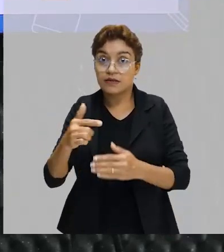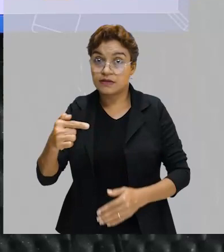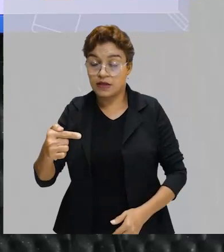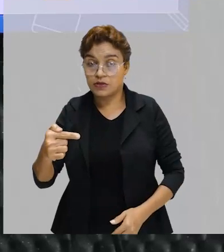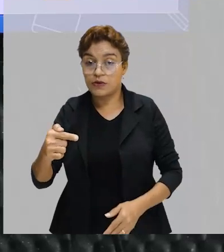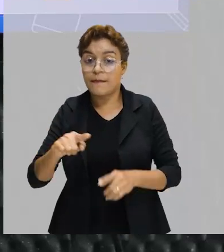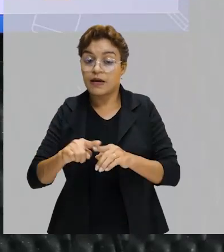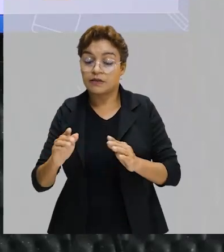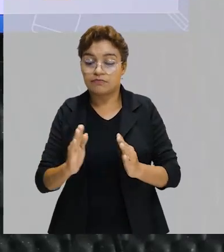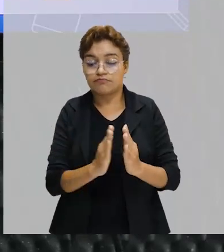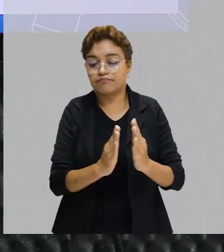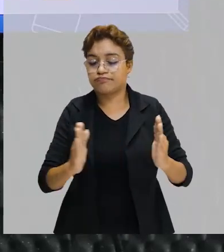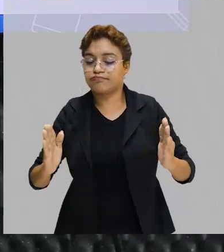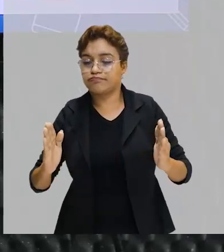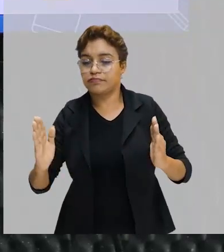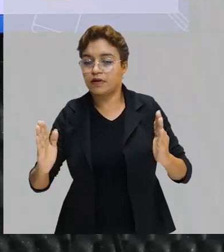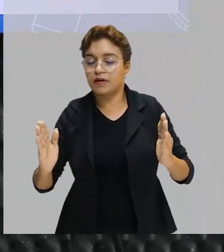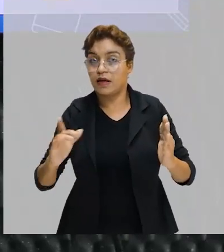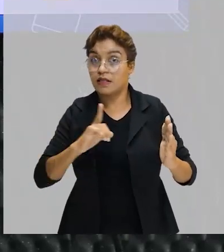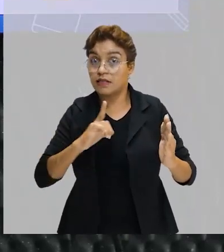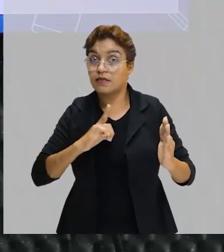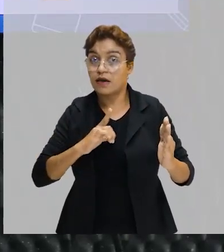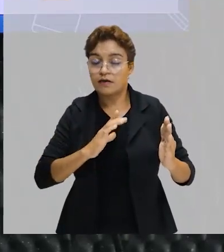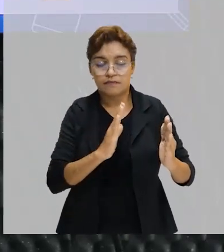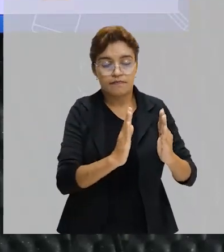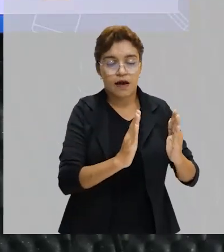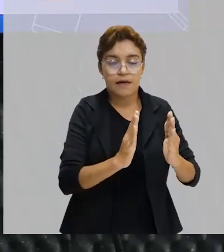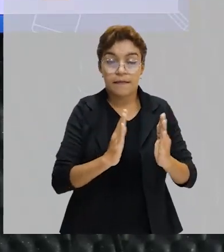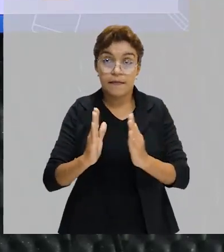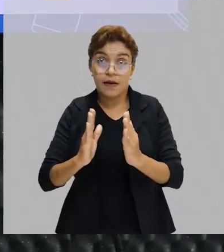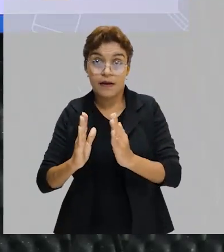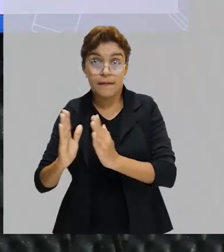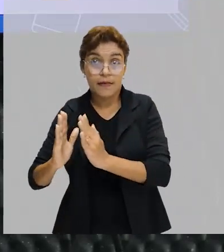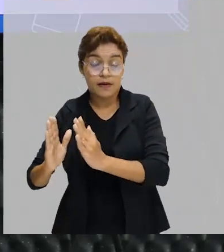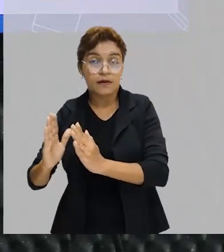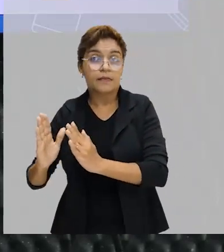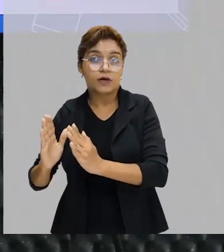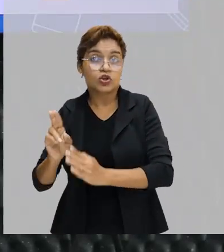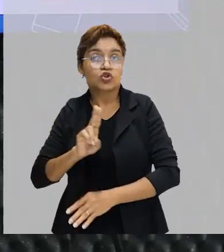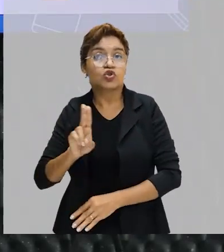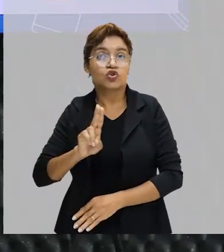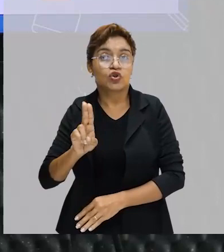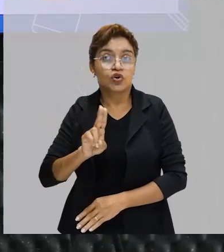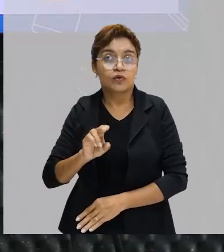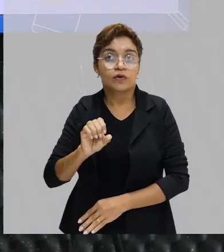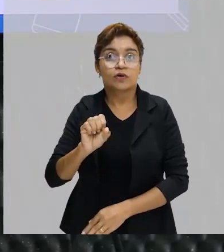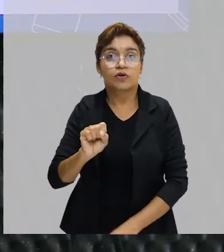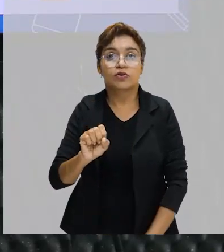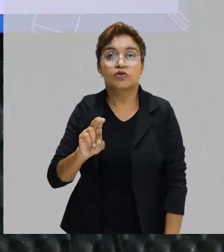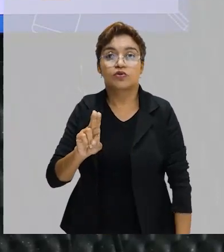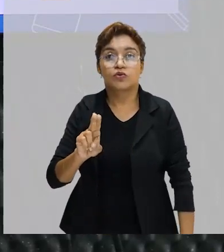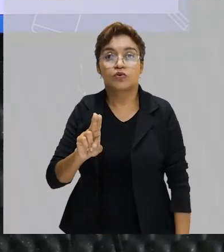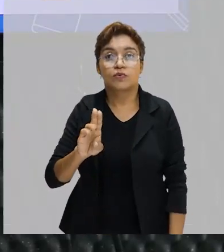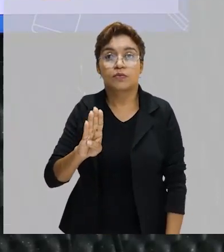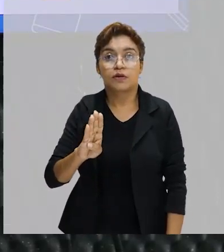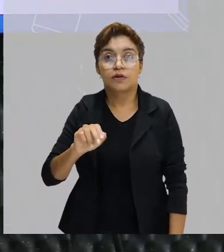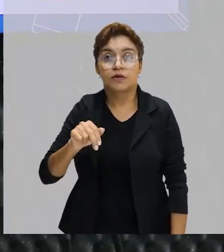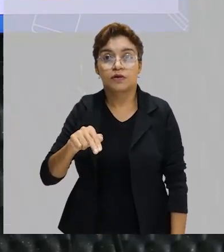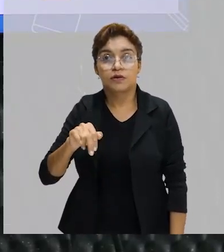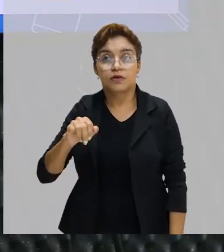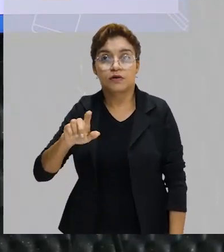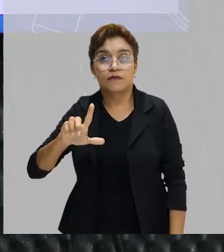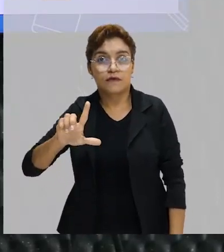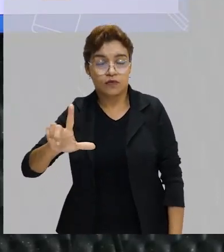ainda existem subdivisões, que mais na frente vamos chamar de subníveis. Então essa foi a